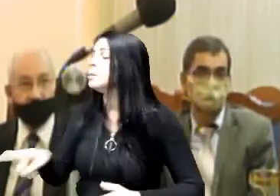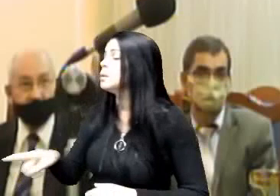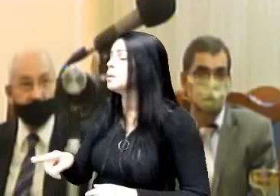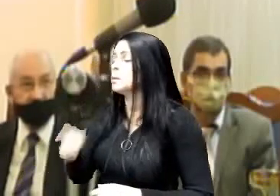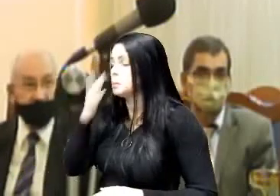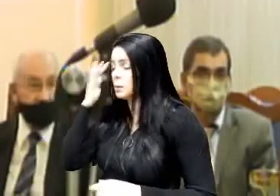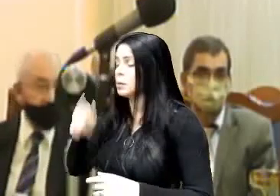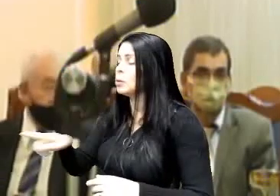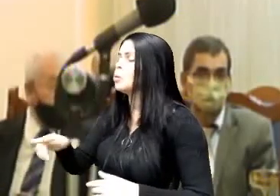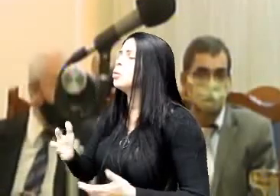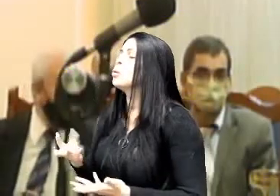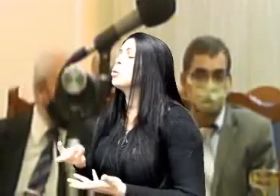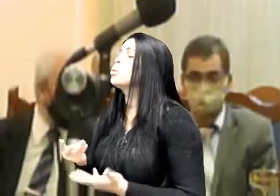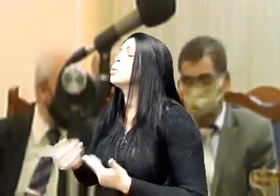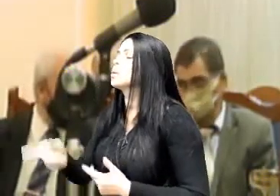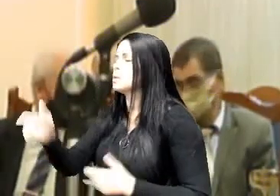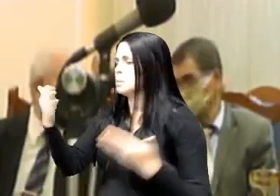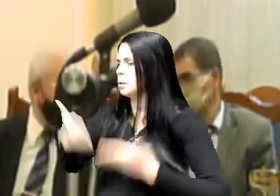provas tu já passou?